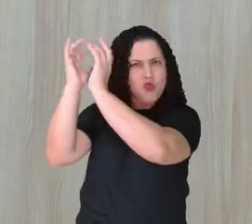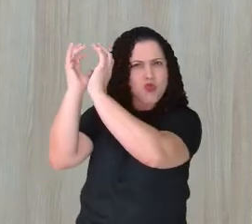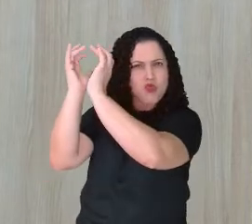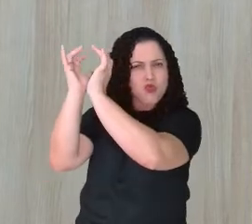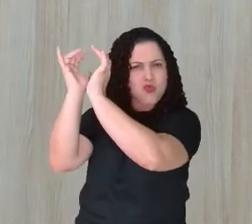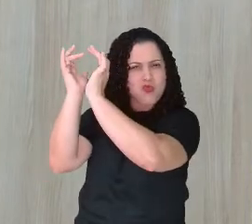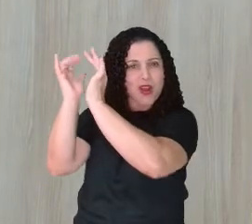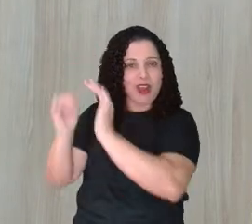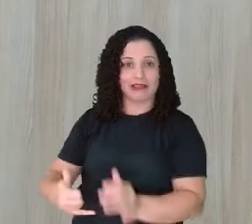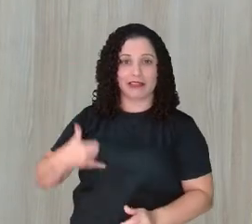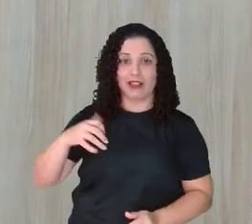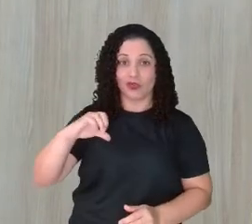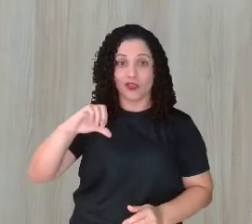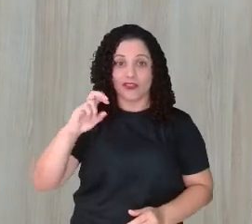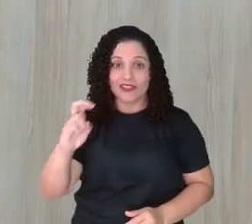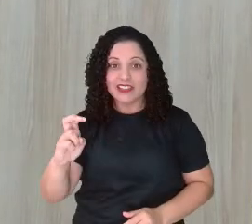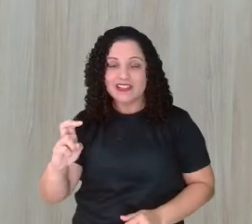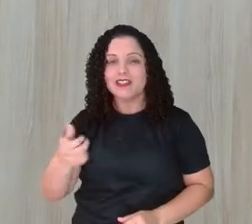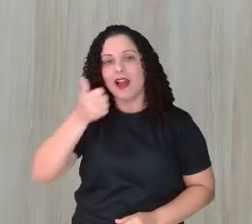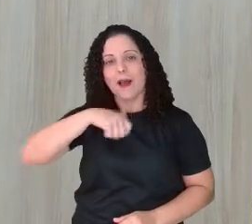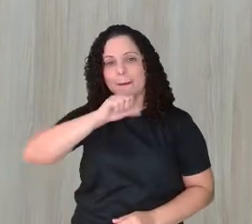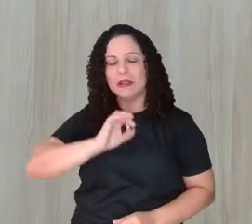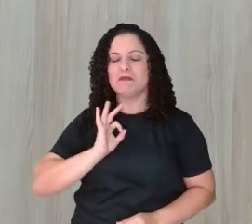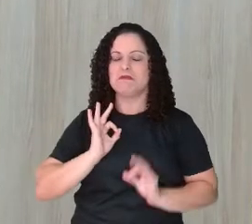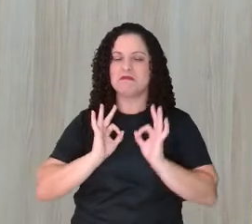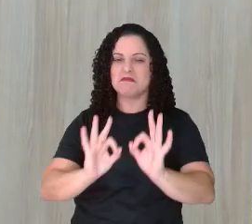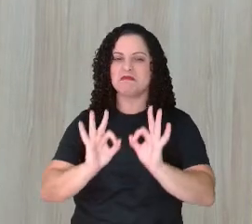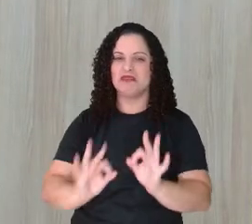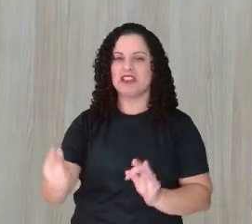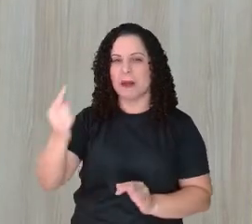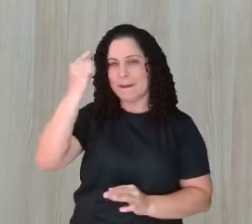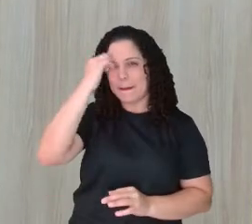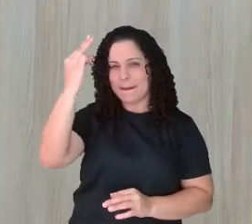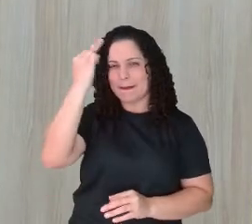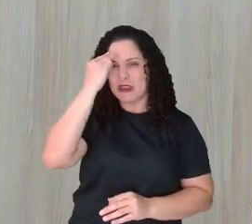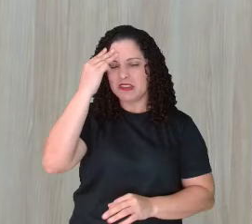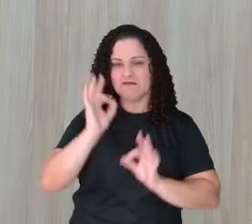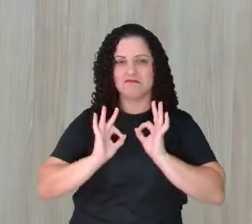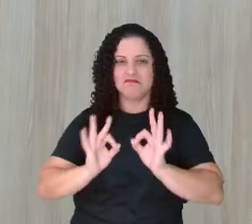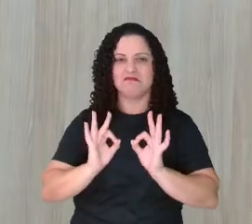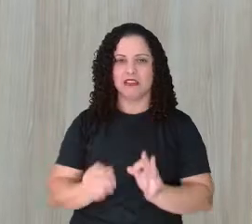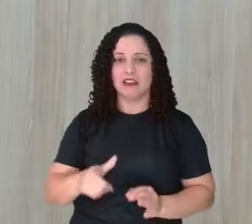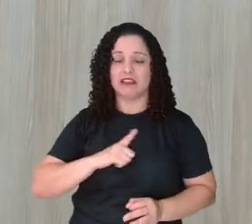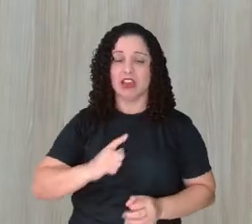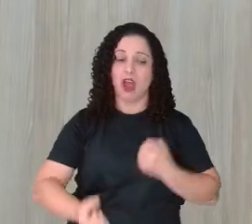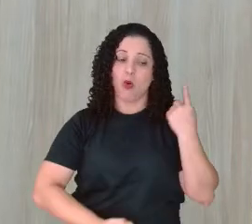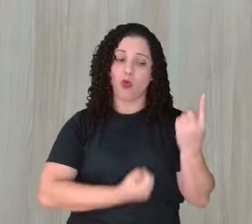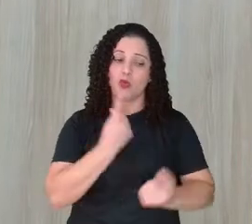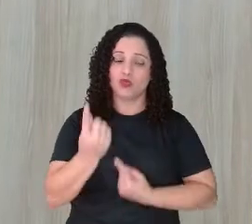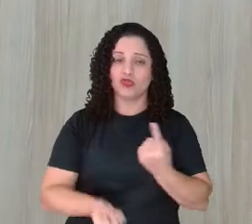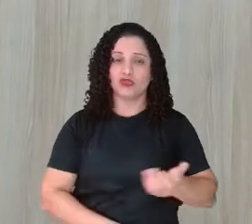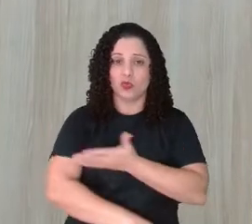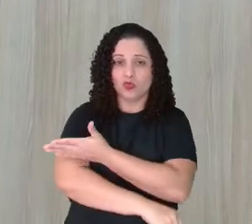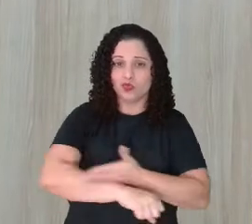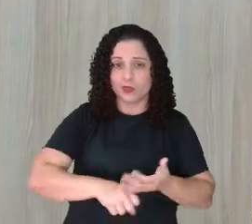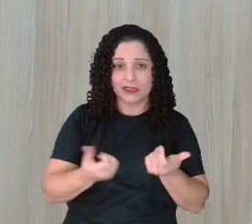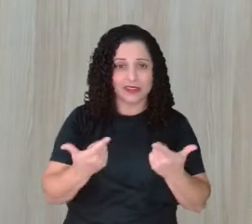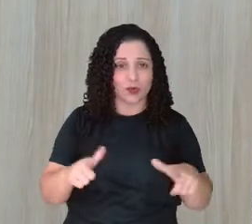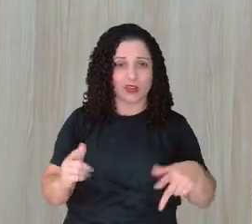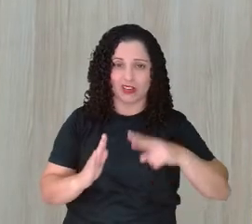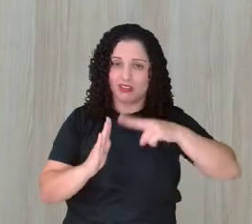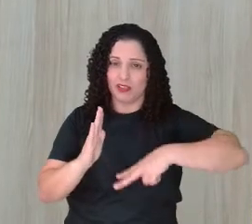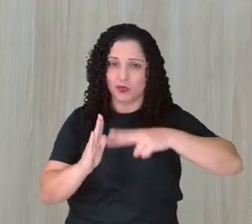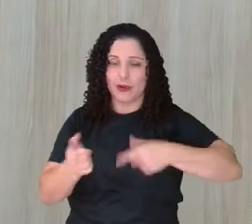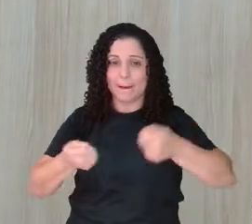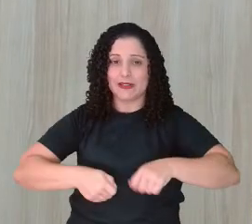anos, professora. 95. E Perfeitinho, enquanto a gente assim, vê bem outros lúcida. idosos, não é, que não têm tanto esse hábito de leitura, precisam